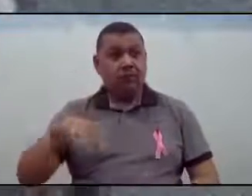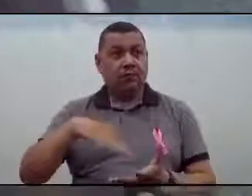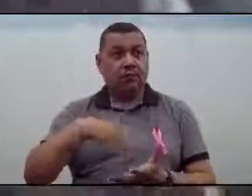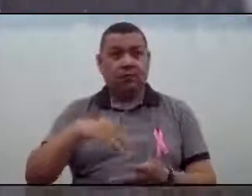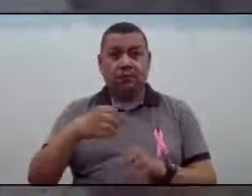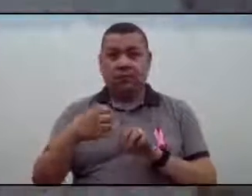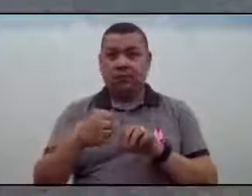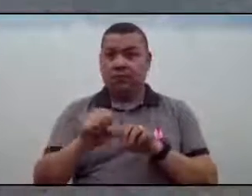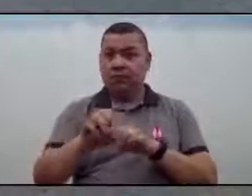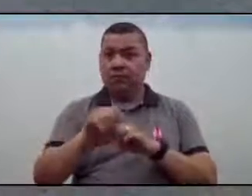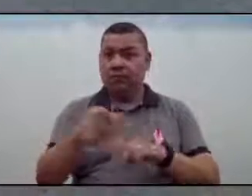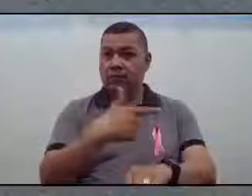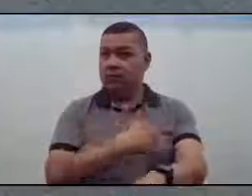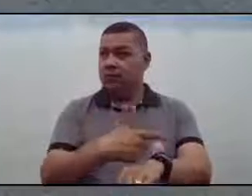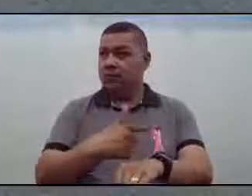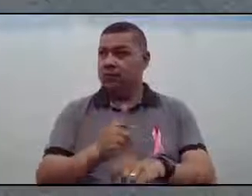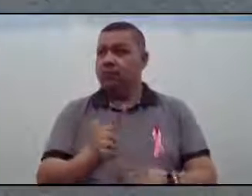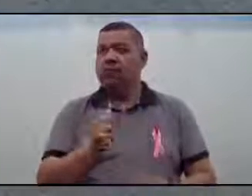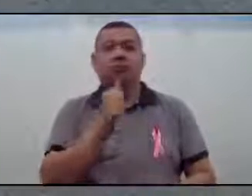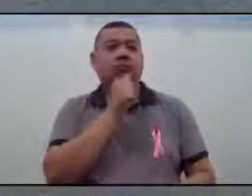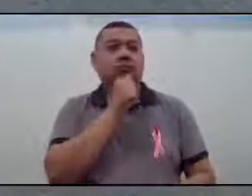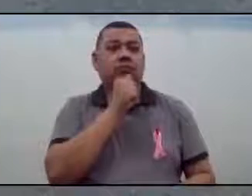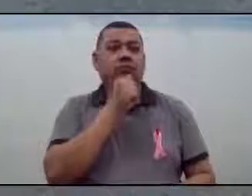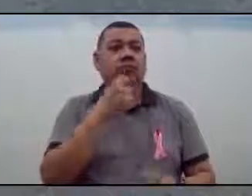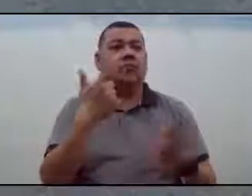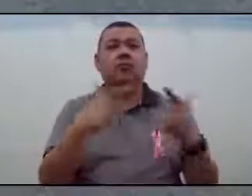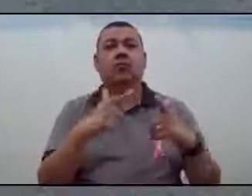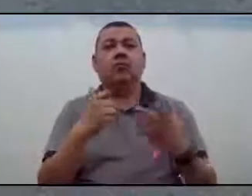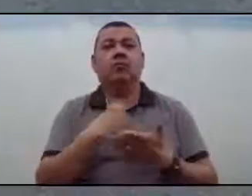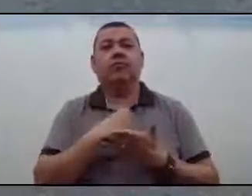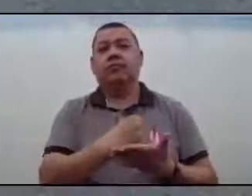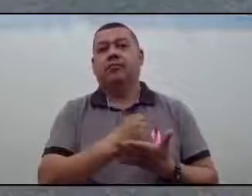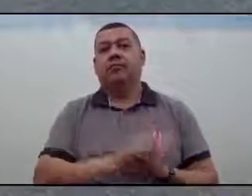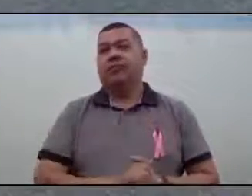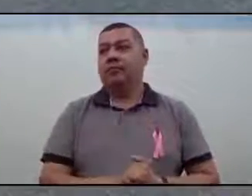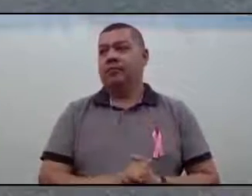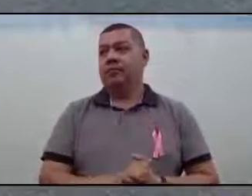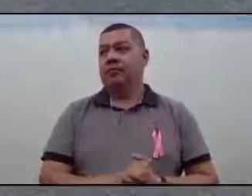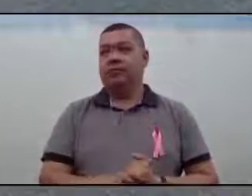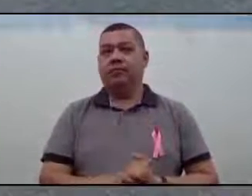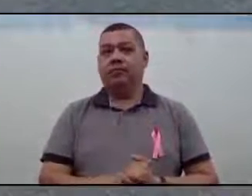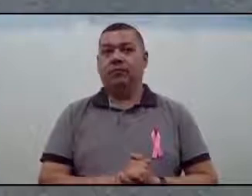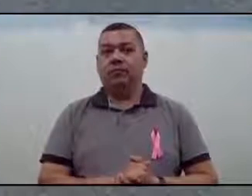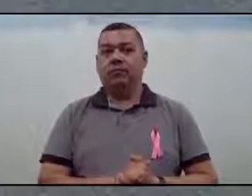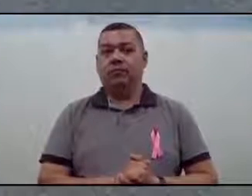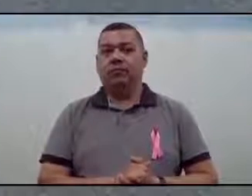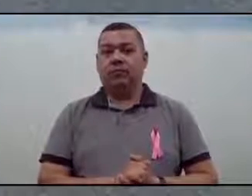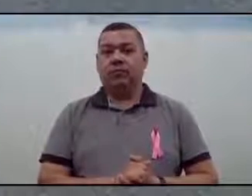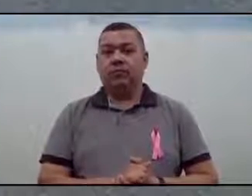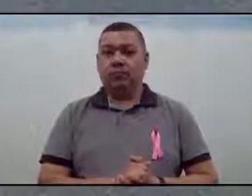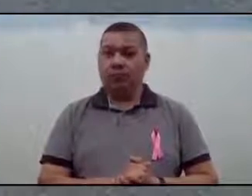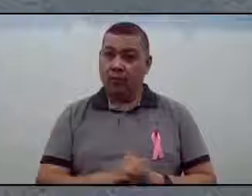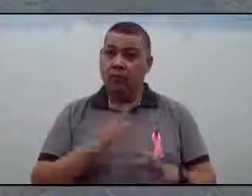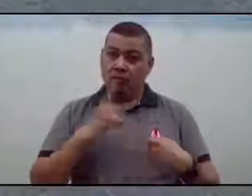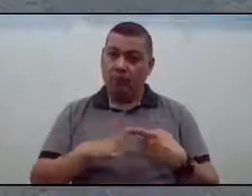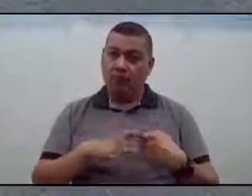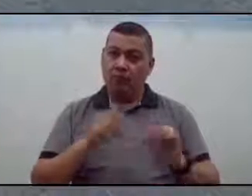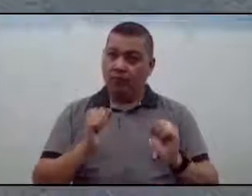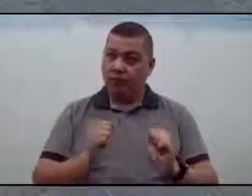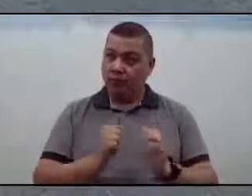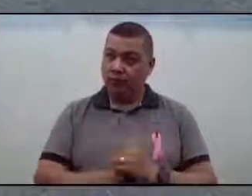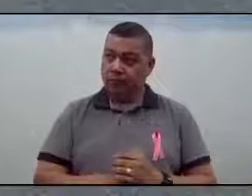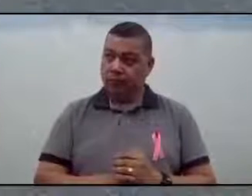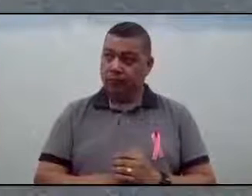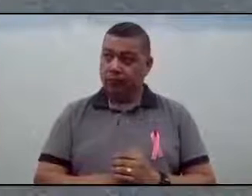no município de Cacoal não teria um espaço especializado, um espaço que realmente vem